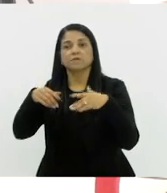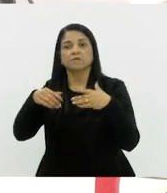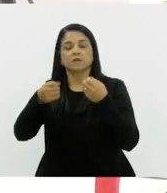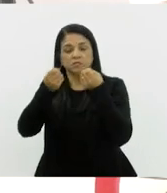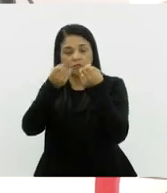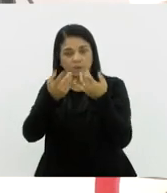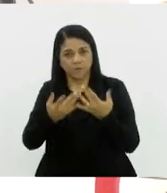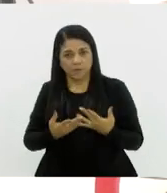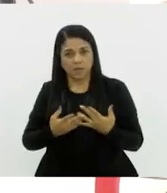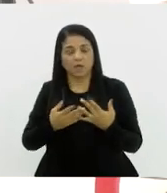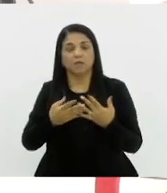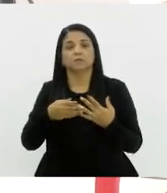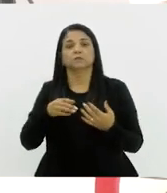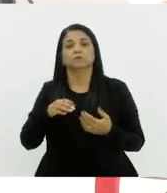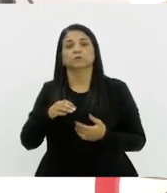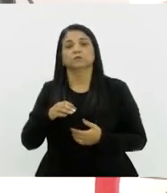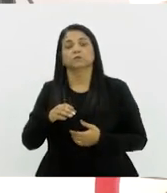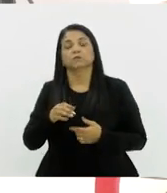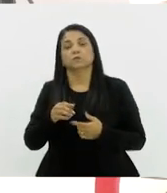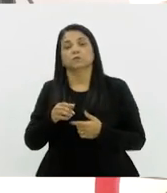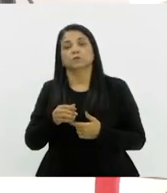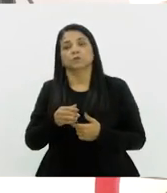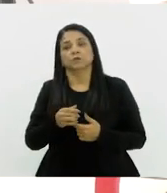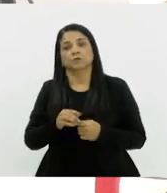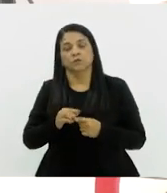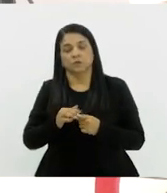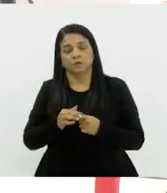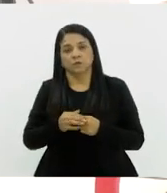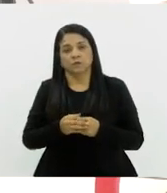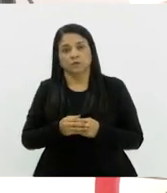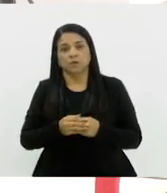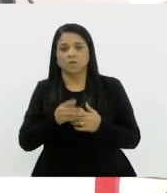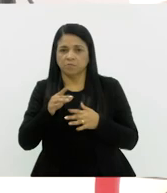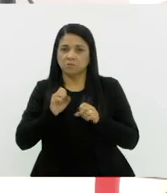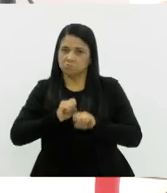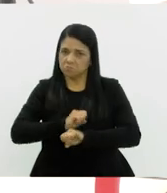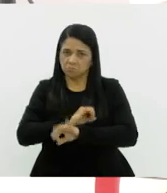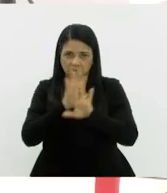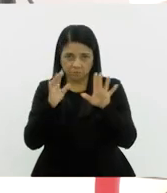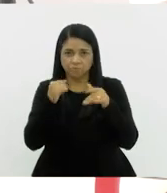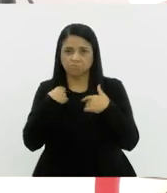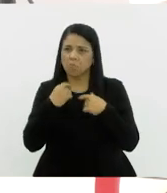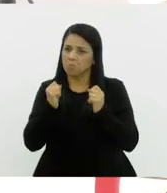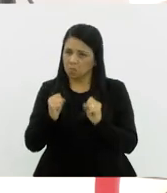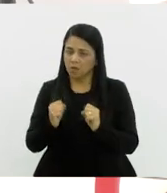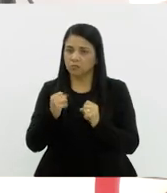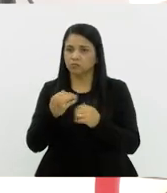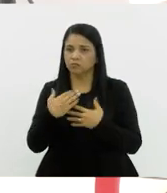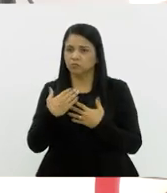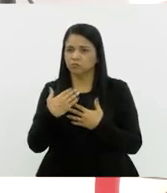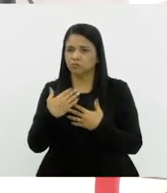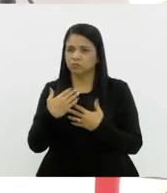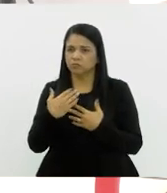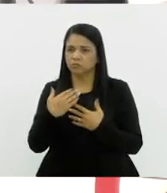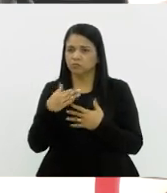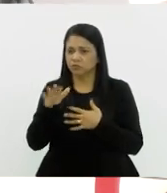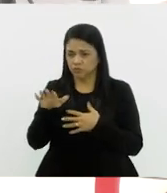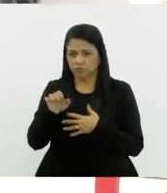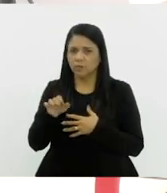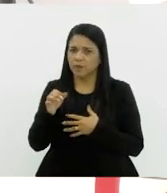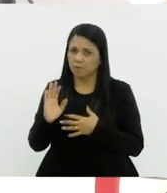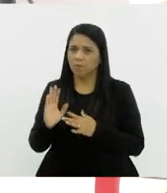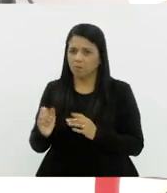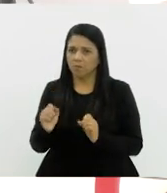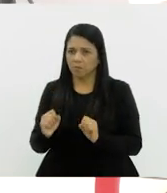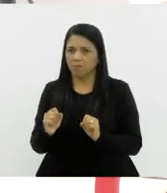naquele bloco. Isso, mais amplo. Está ótimo. Era esse esclarecimento, então, Vossa Excelência pode já chamar Eu até proponho, mas não é obrigatório. Não, só para